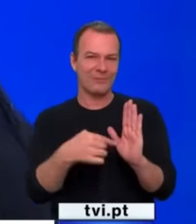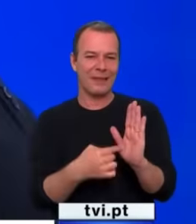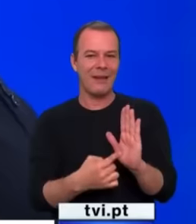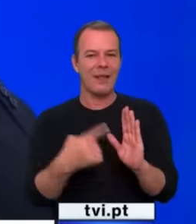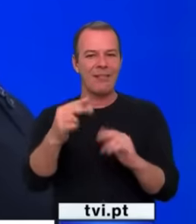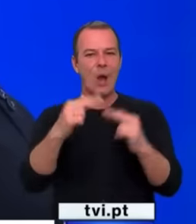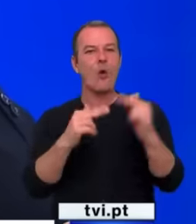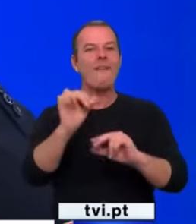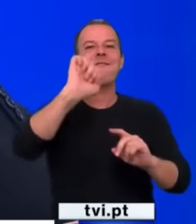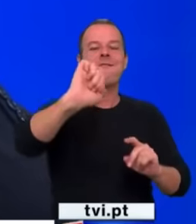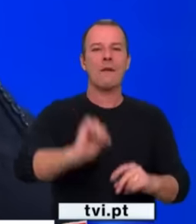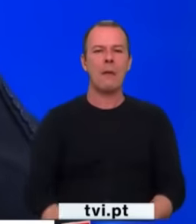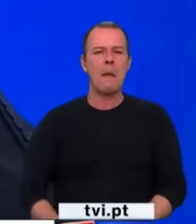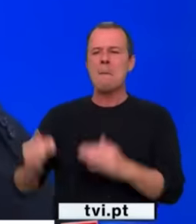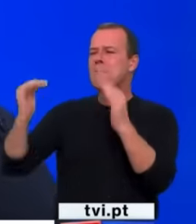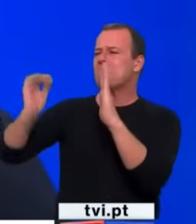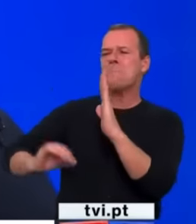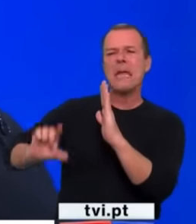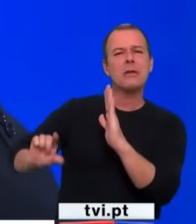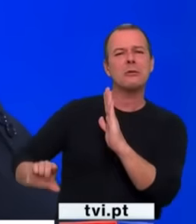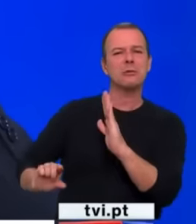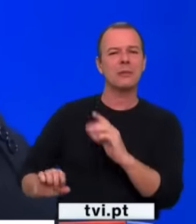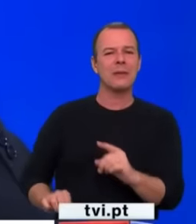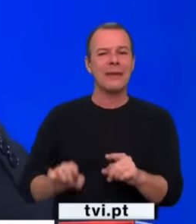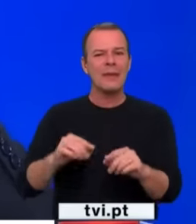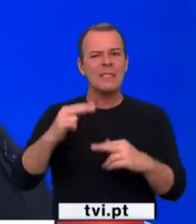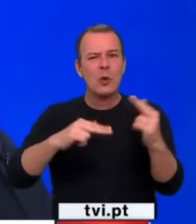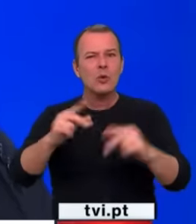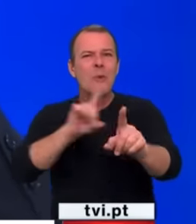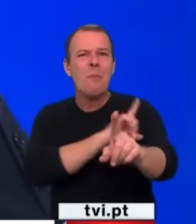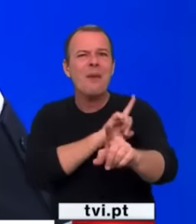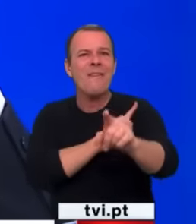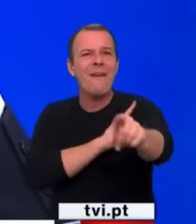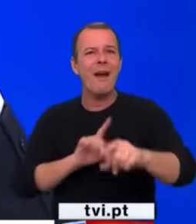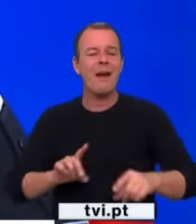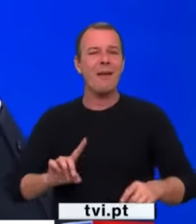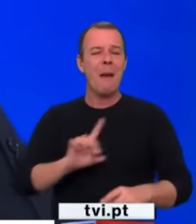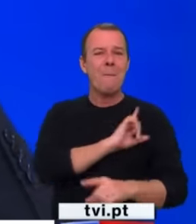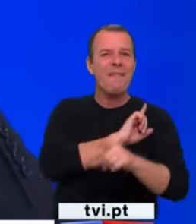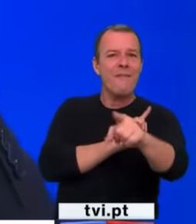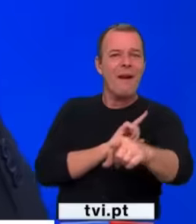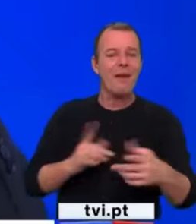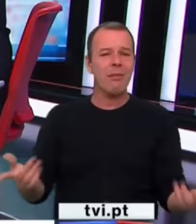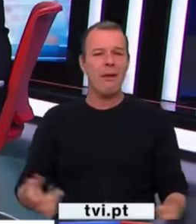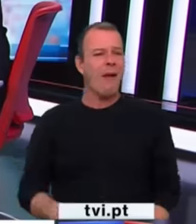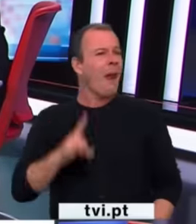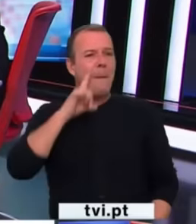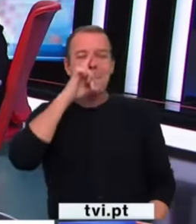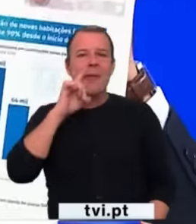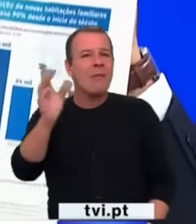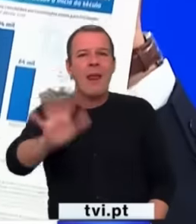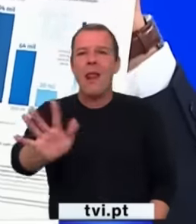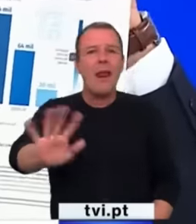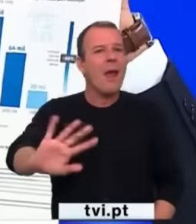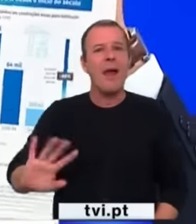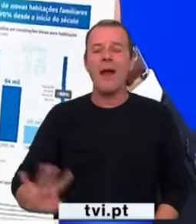sua construção. É a mais baixa do século. Isso é construção privada. Construção sabe o é que é que aconteceu baixa... com a crise financeira? Terminar, não, mas não Pedro, pode mentir, me não pode terminar a mentir. Este é